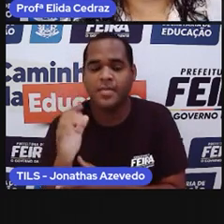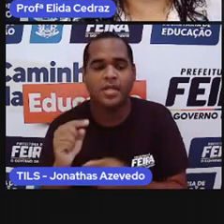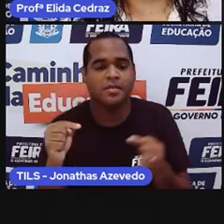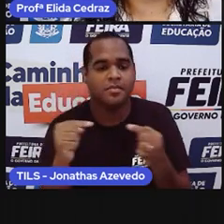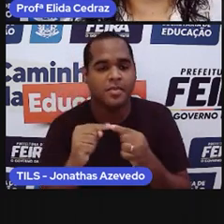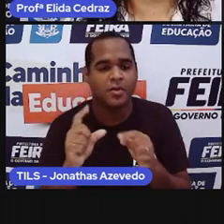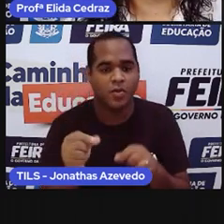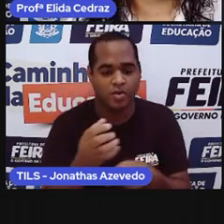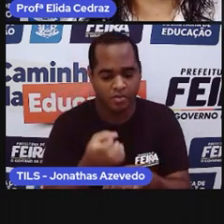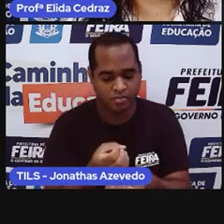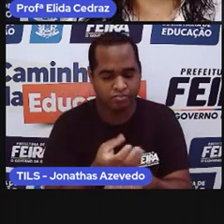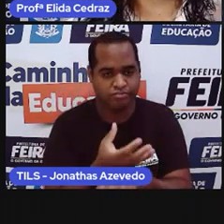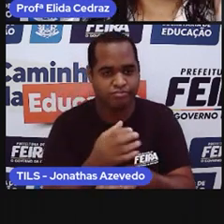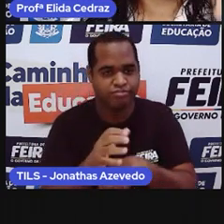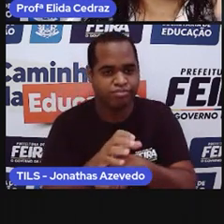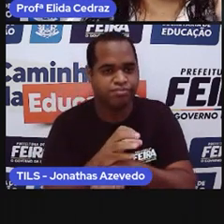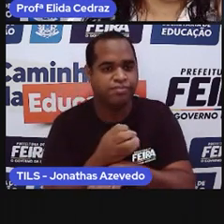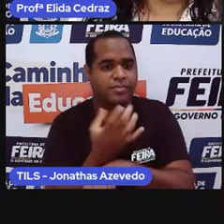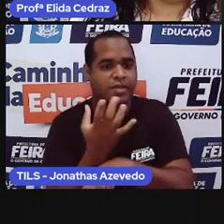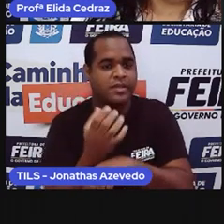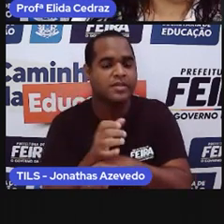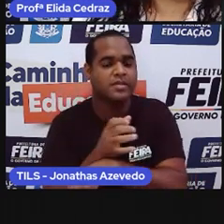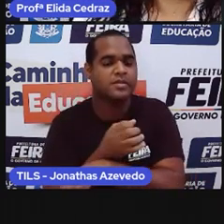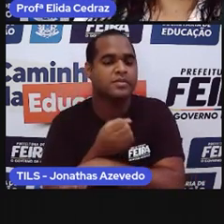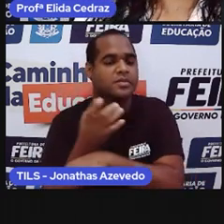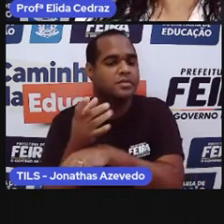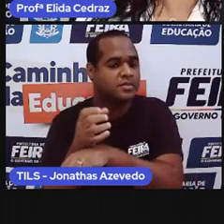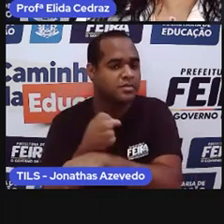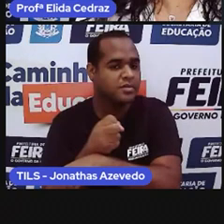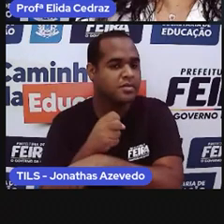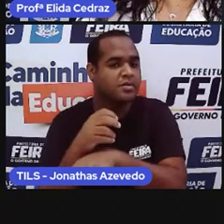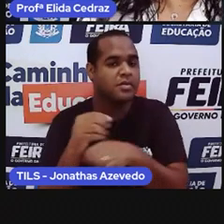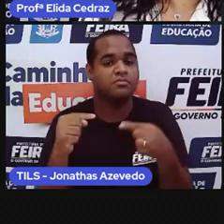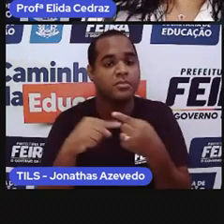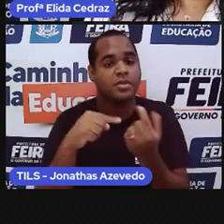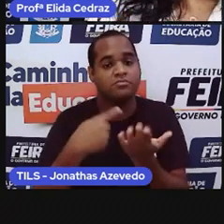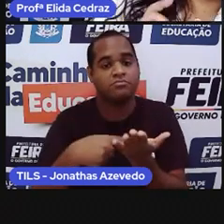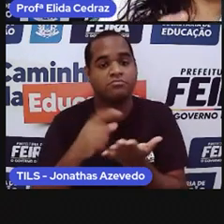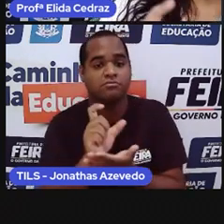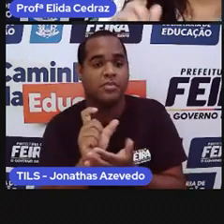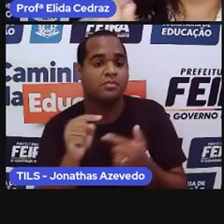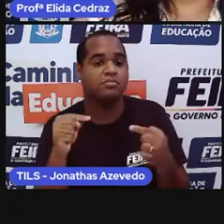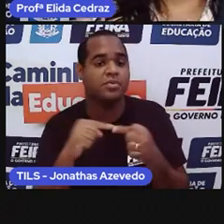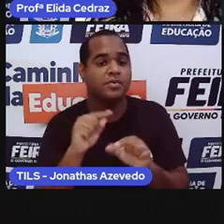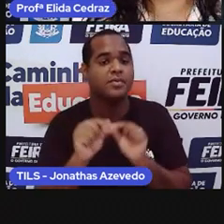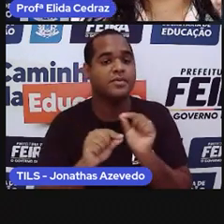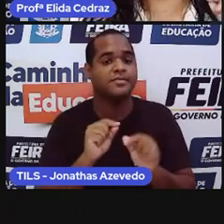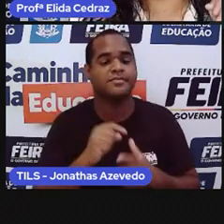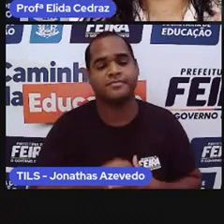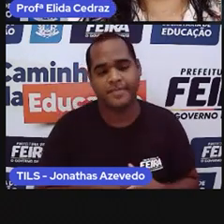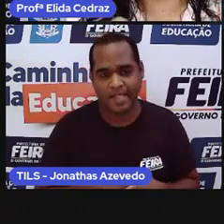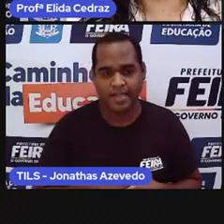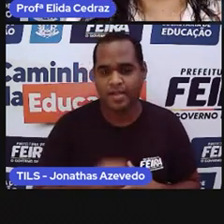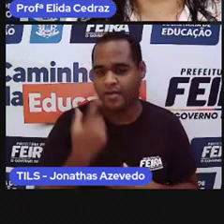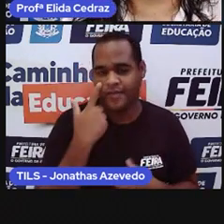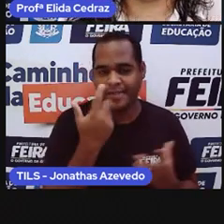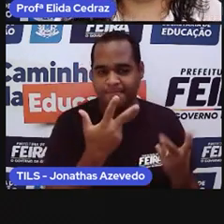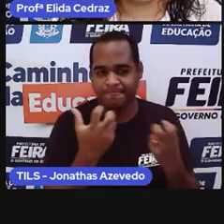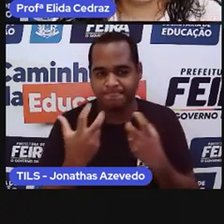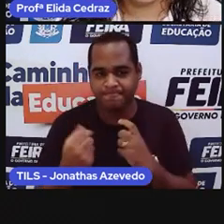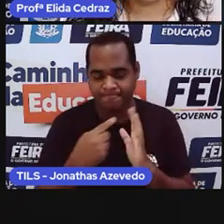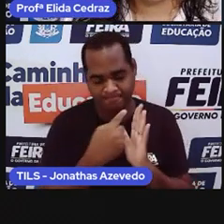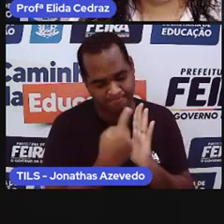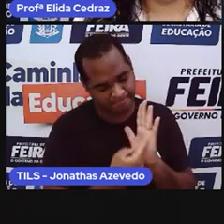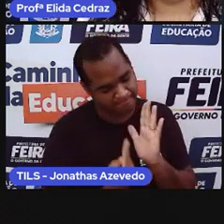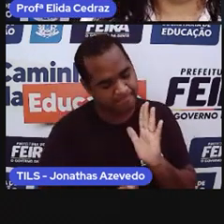E veludo? Veludo rima com o quê? Isso. Outra coisa, não esqueça de conferir o